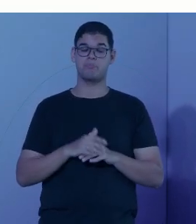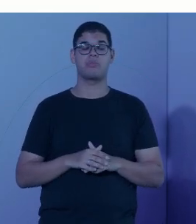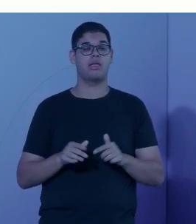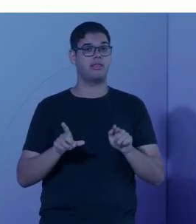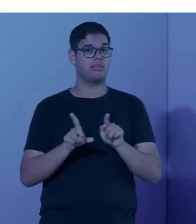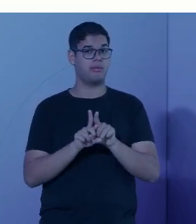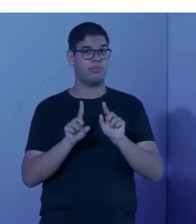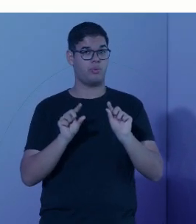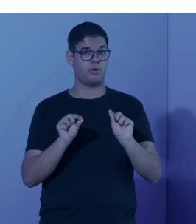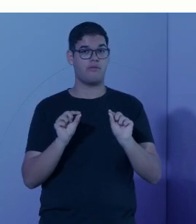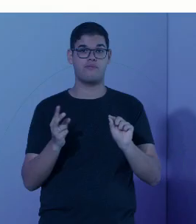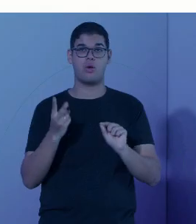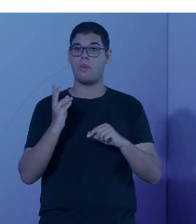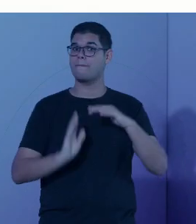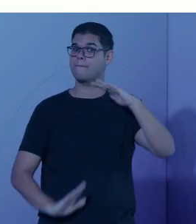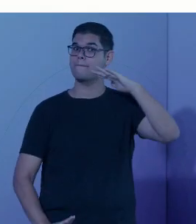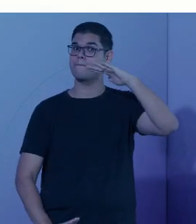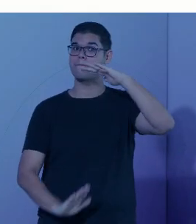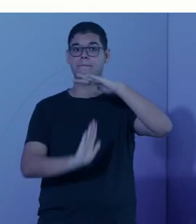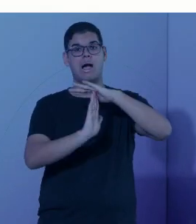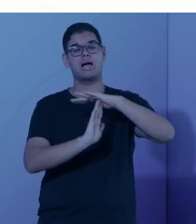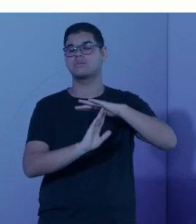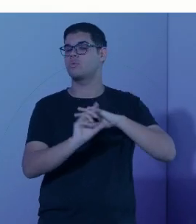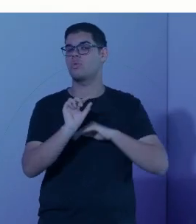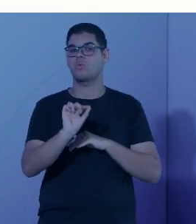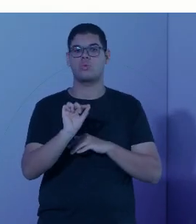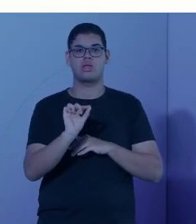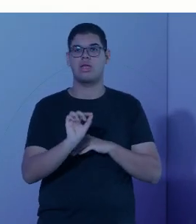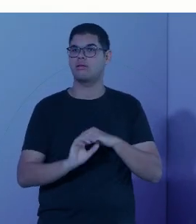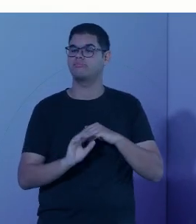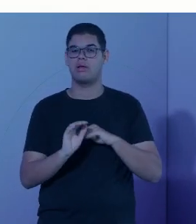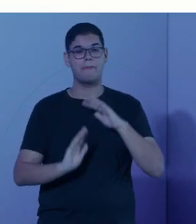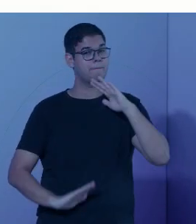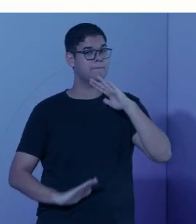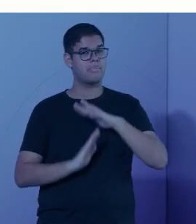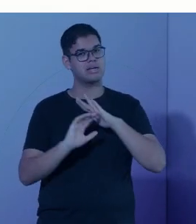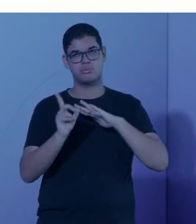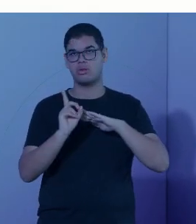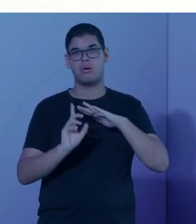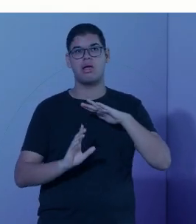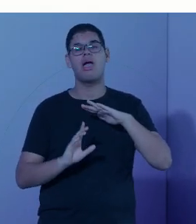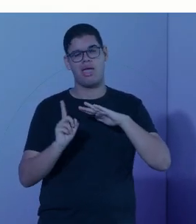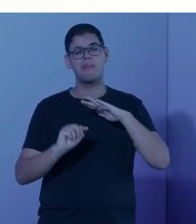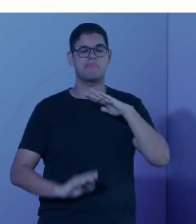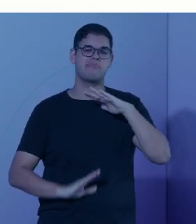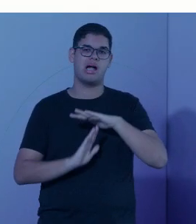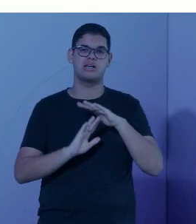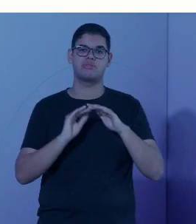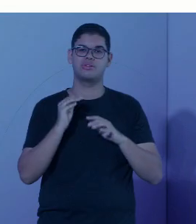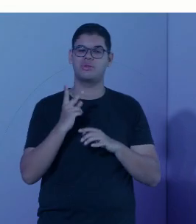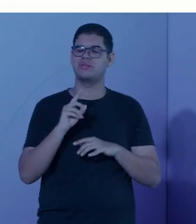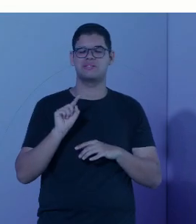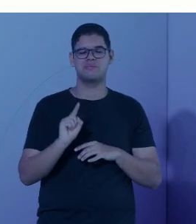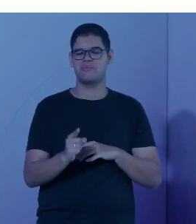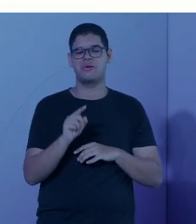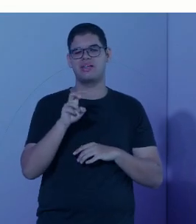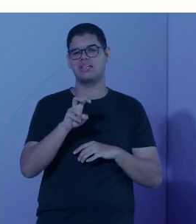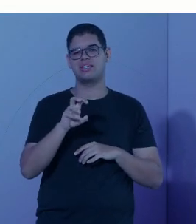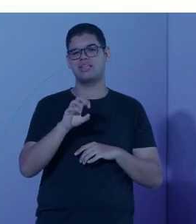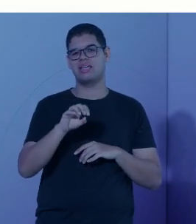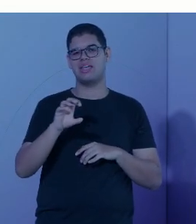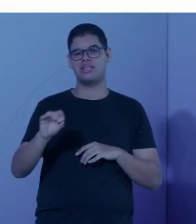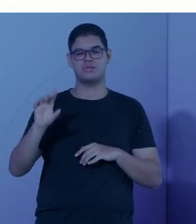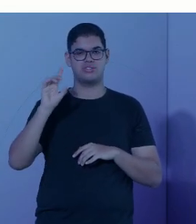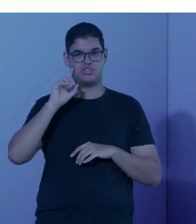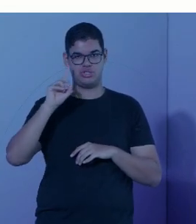máximo, 2.500 dias. Tá? E no portaria,